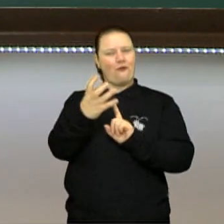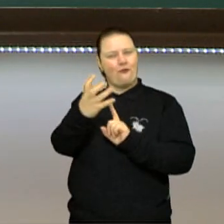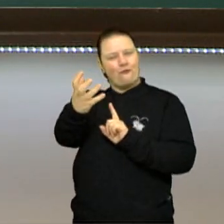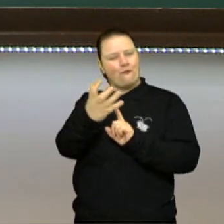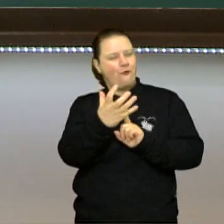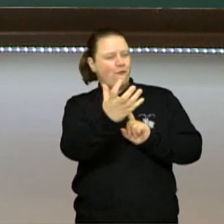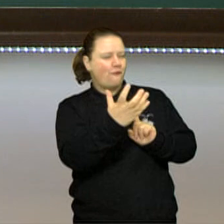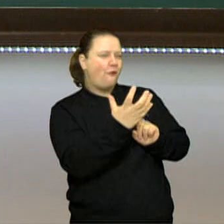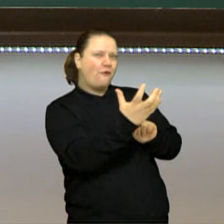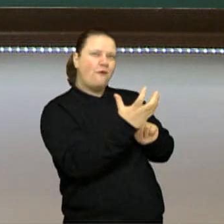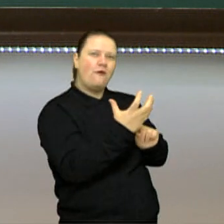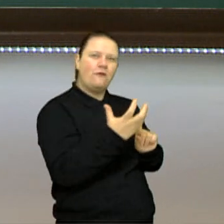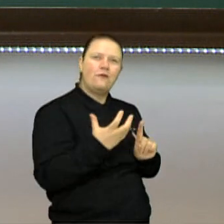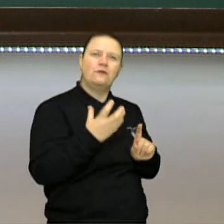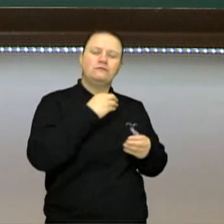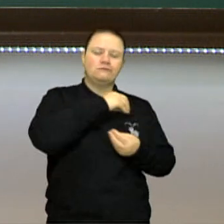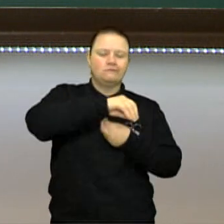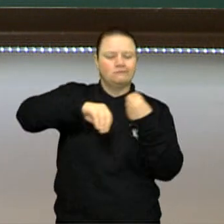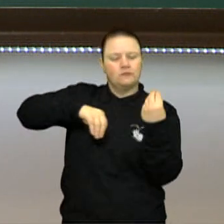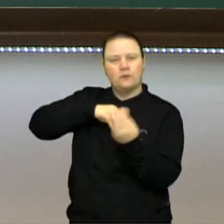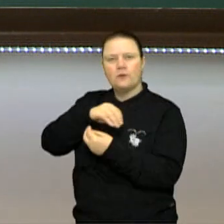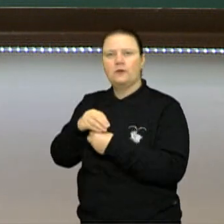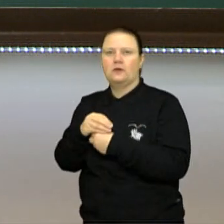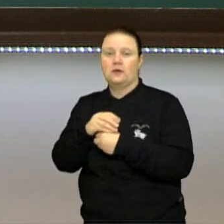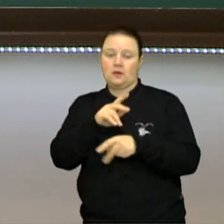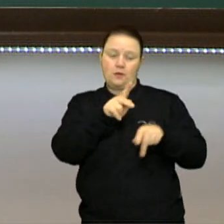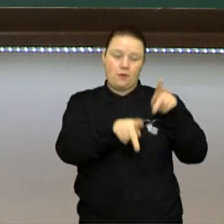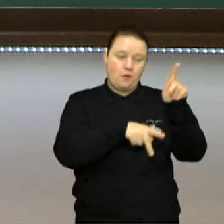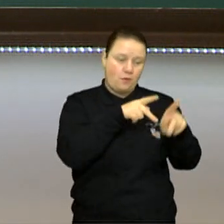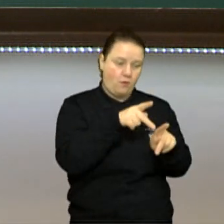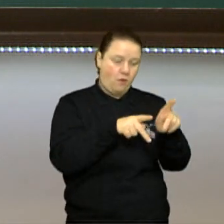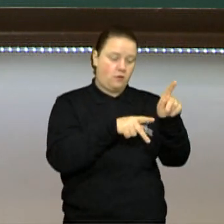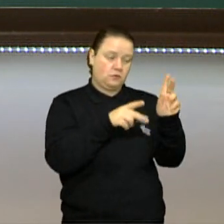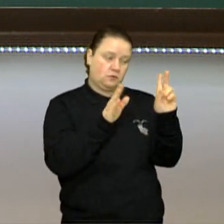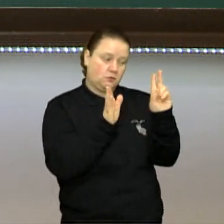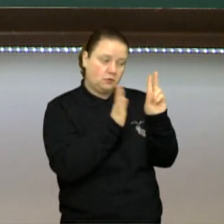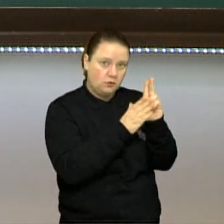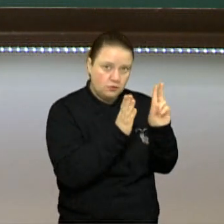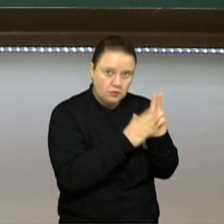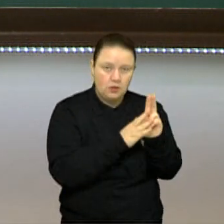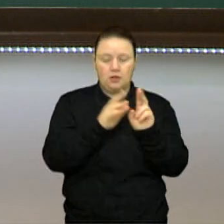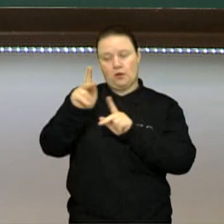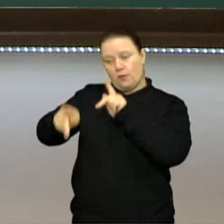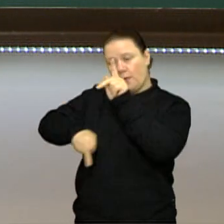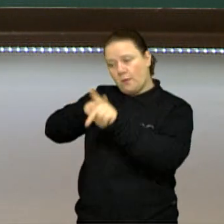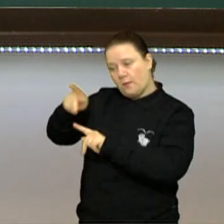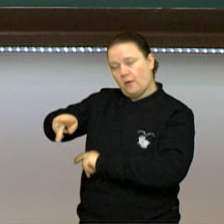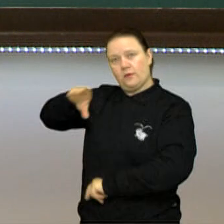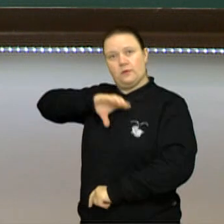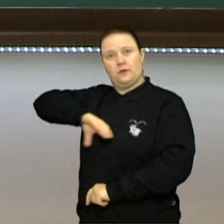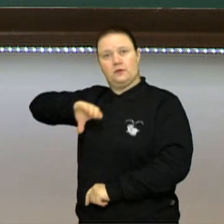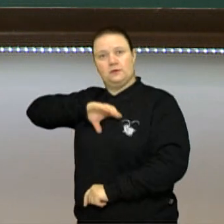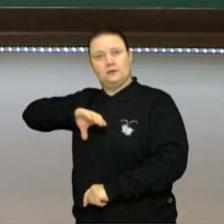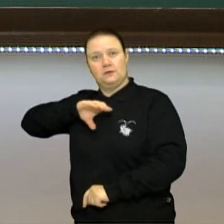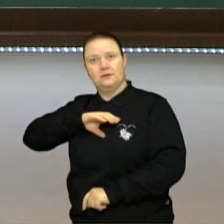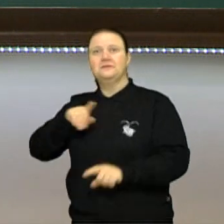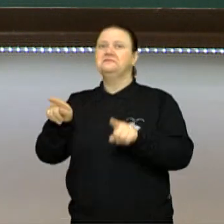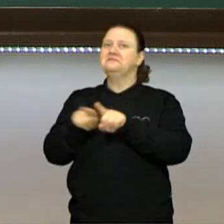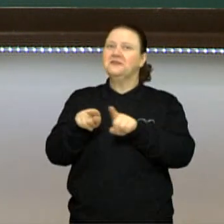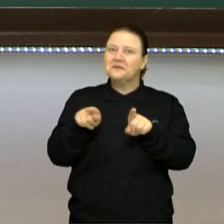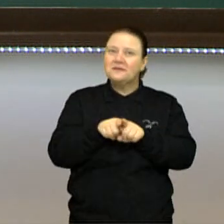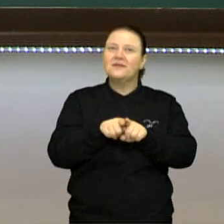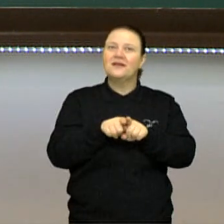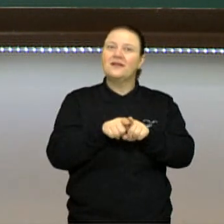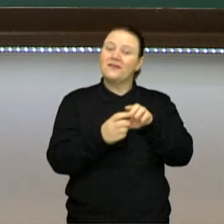influências. Então, foi misturando aí os povos indígenas com os portugueses, foi misturando e criando a nossa identidade